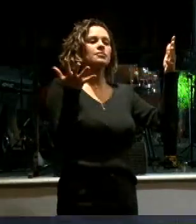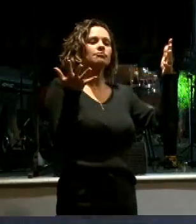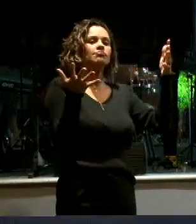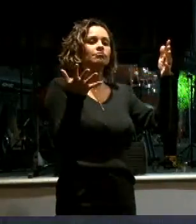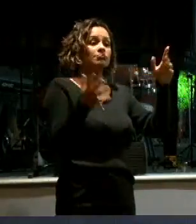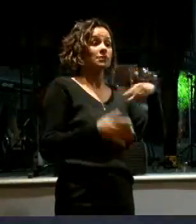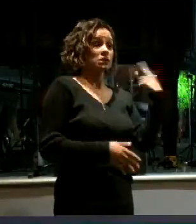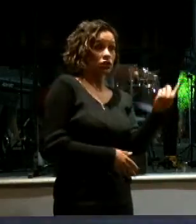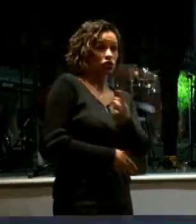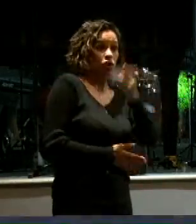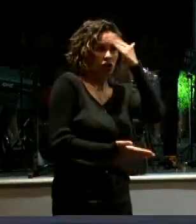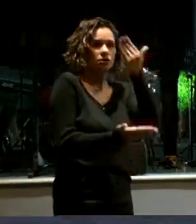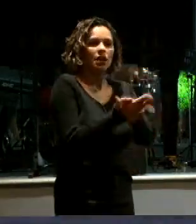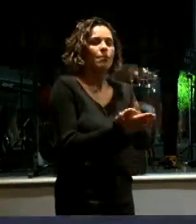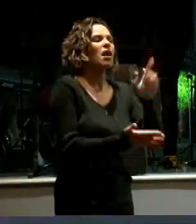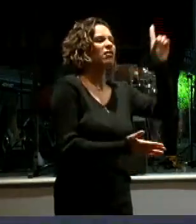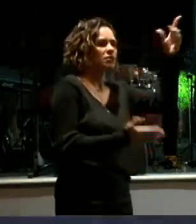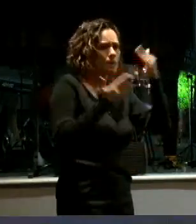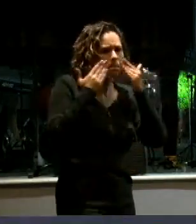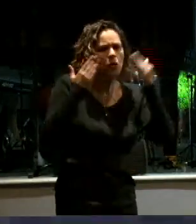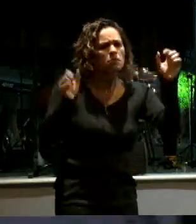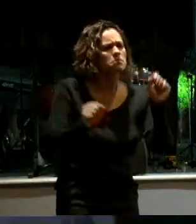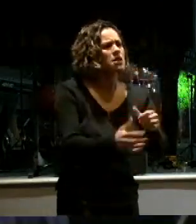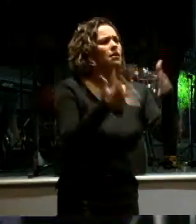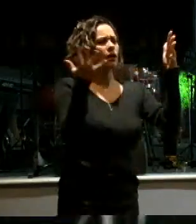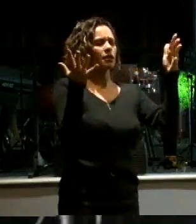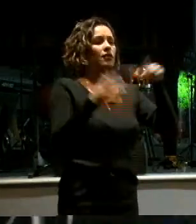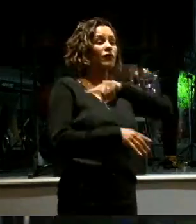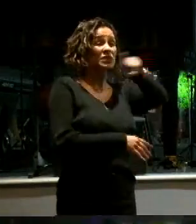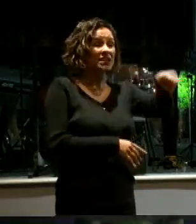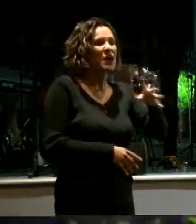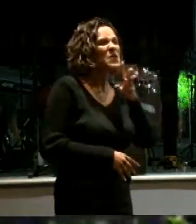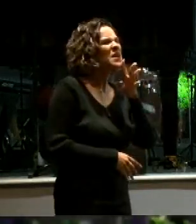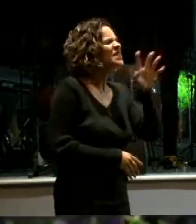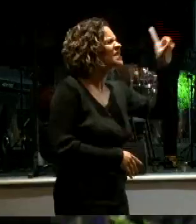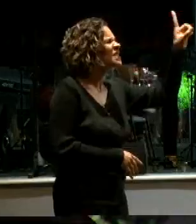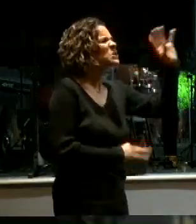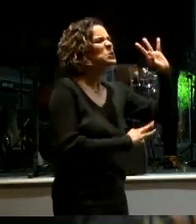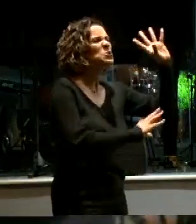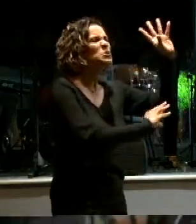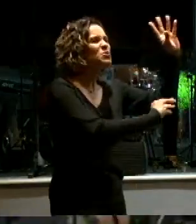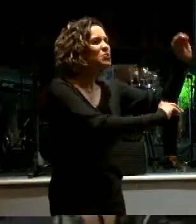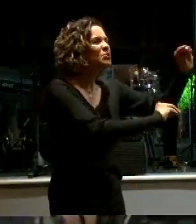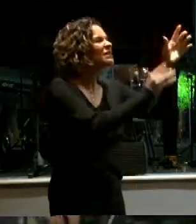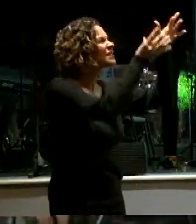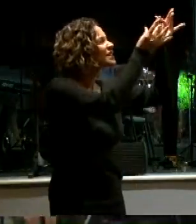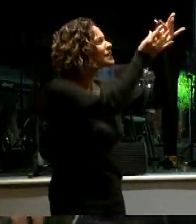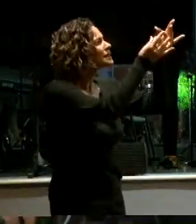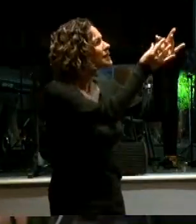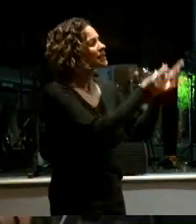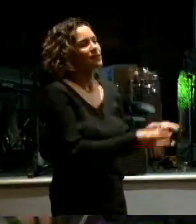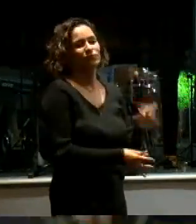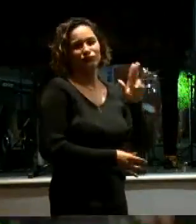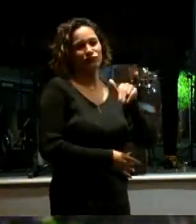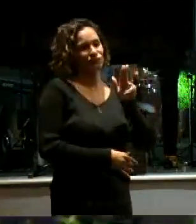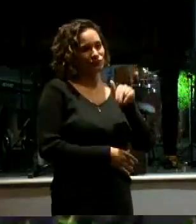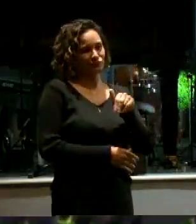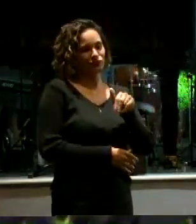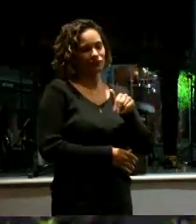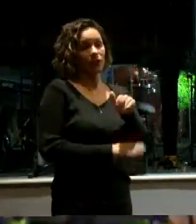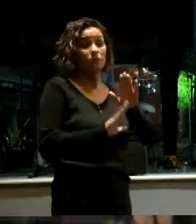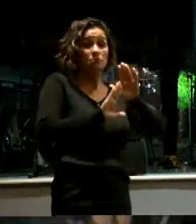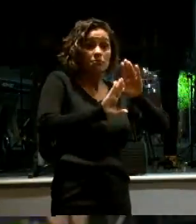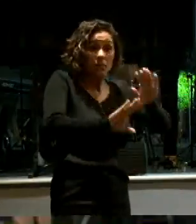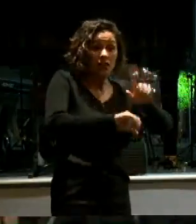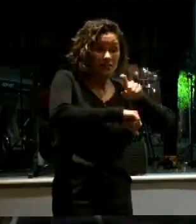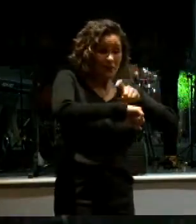tremendo. Você nunca vai conhecer completamente a Deus, saiba disso. Mas é através das circunstâncias difíceis